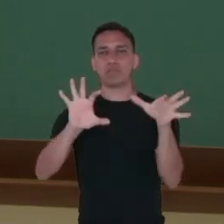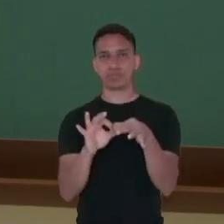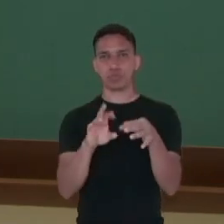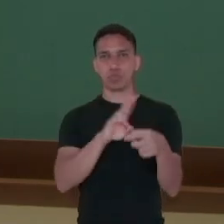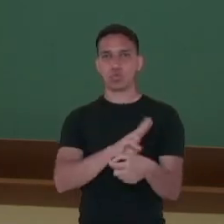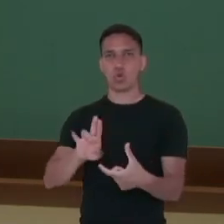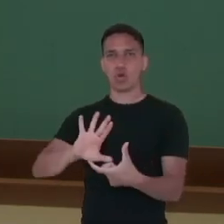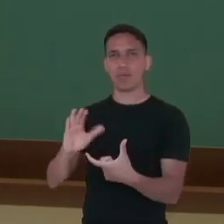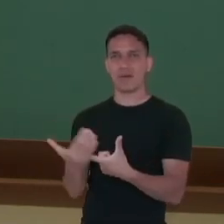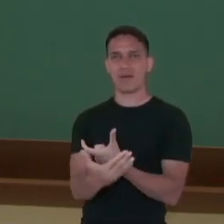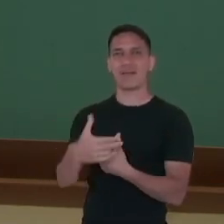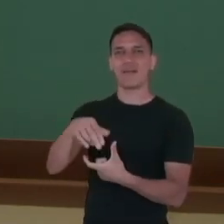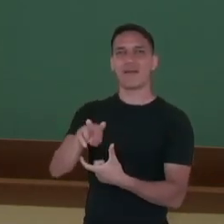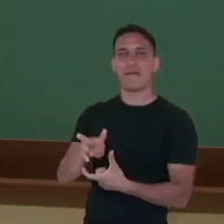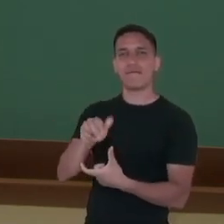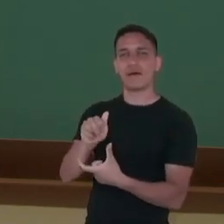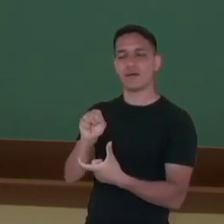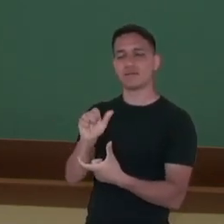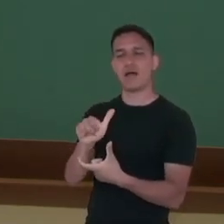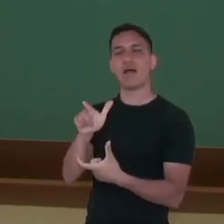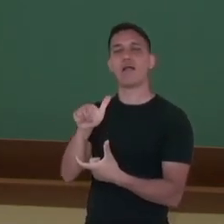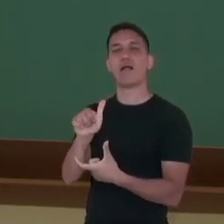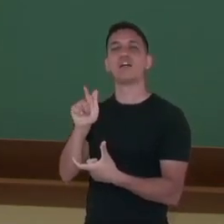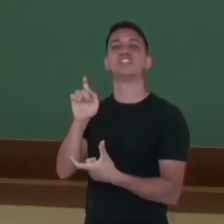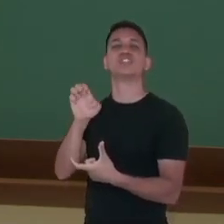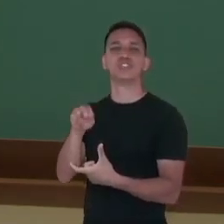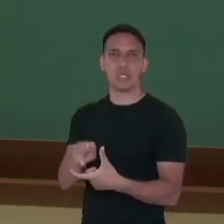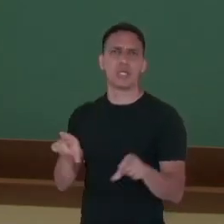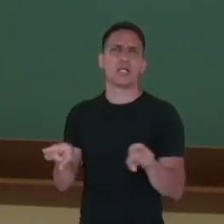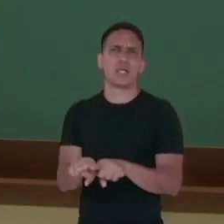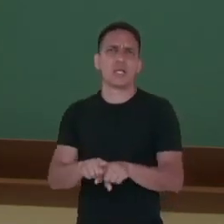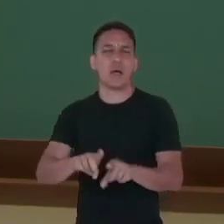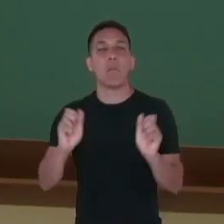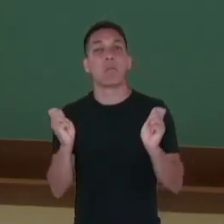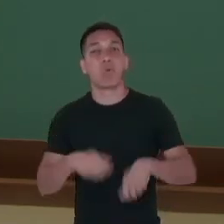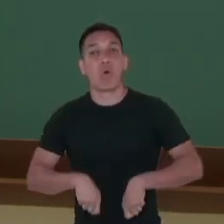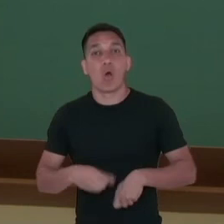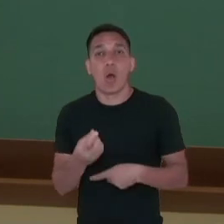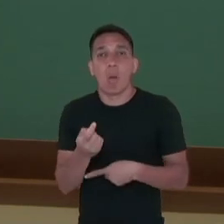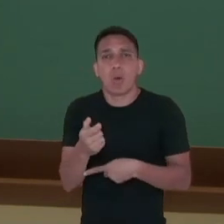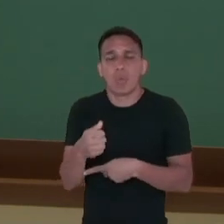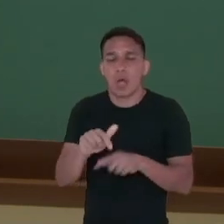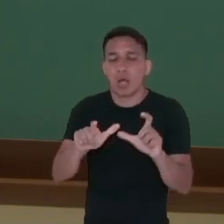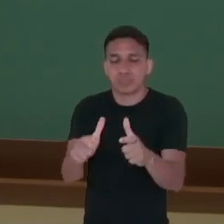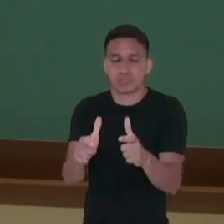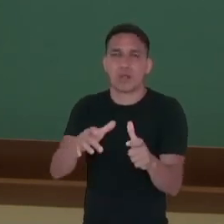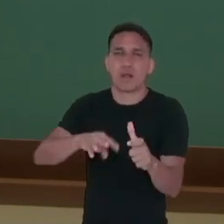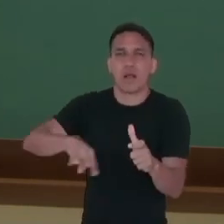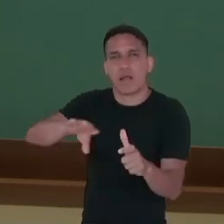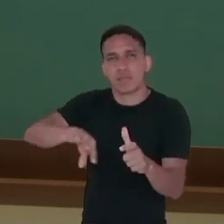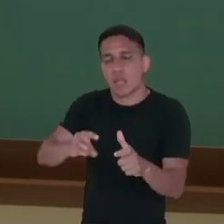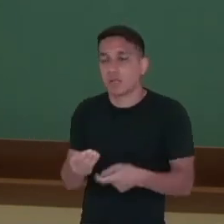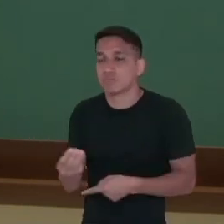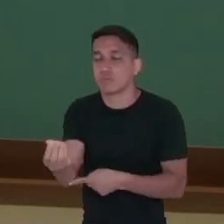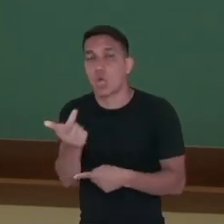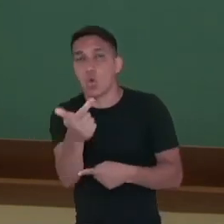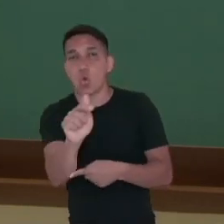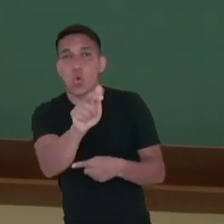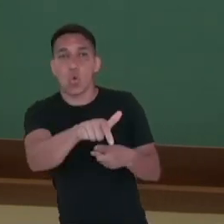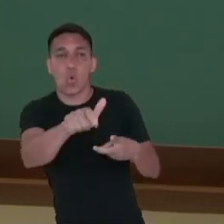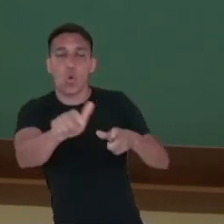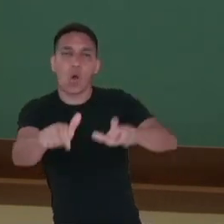ter subvassalos, inclusive, outros vassalos que davam micro pedaços de terras, micro pedaços de feudos para outros